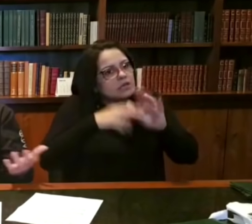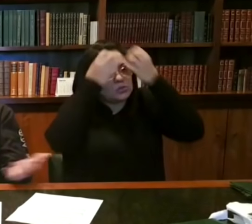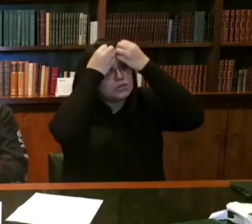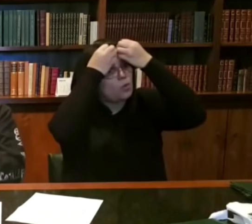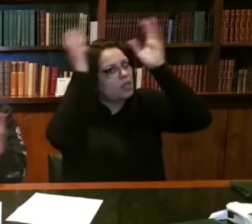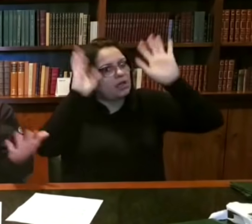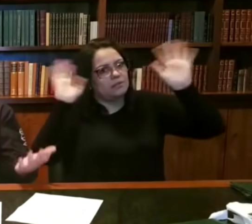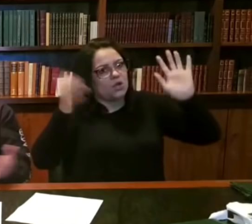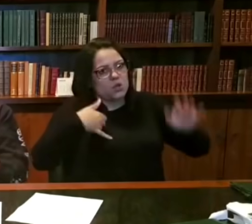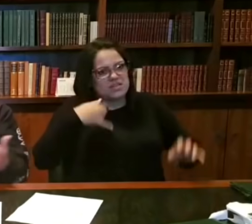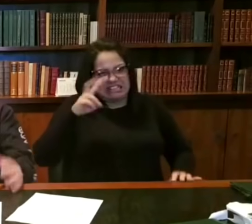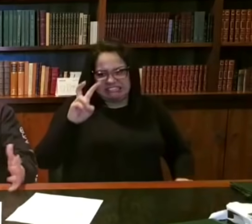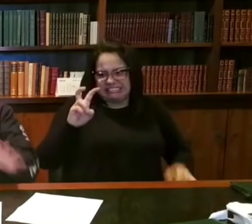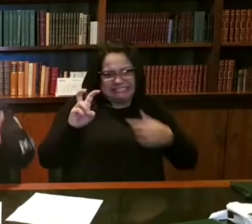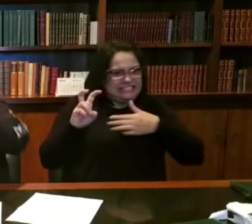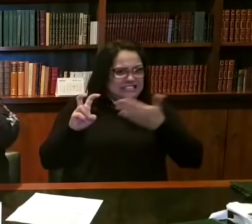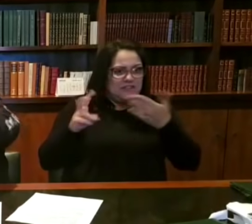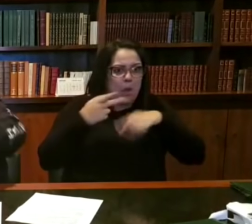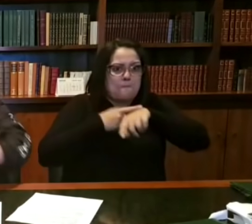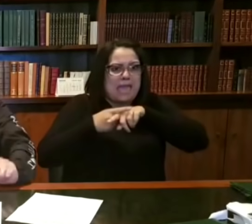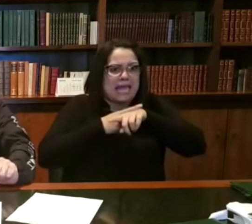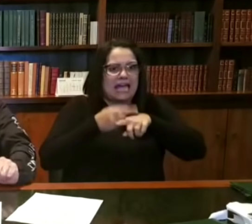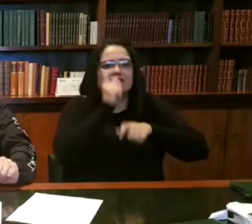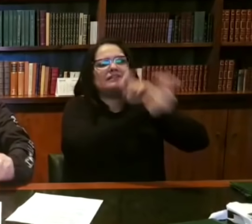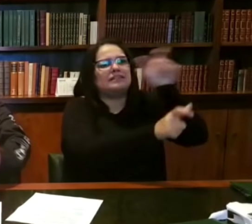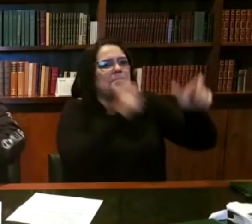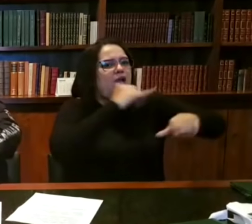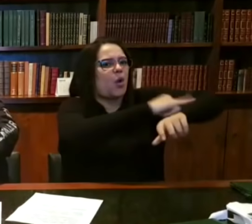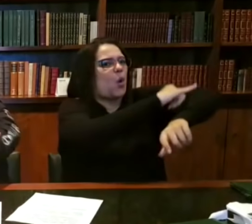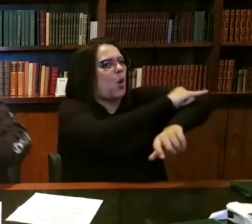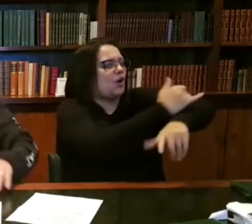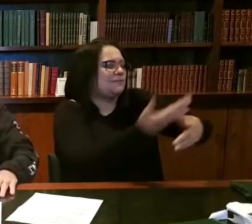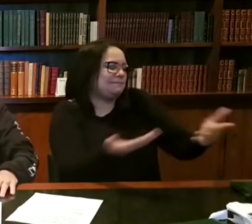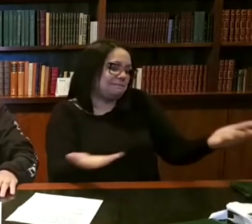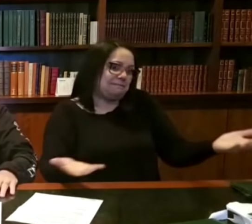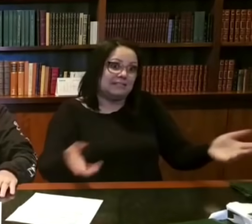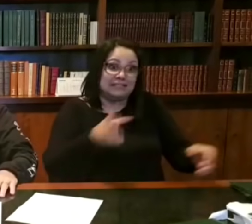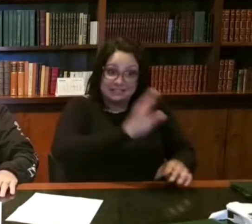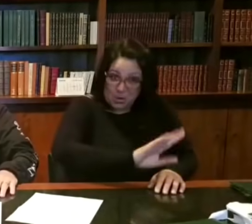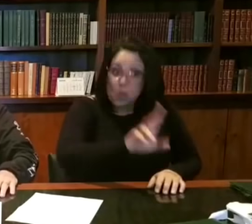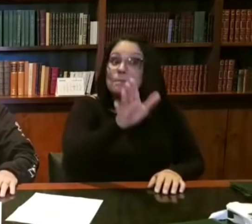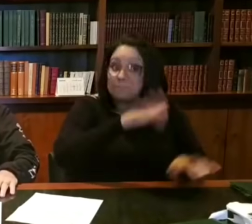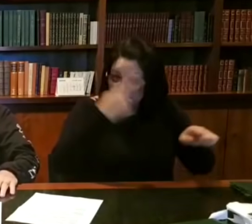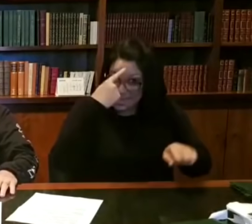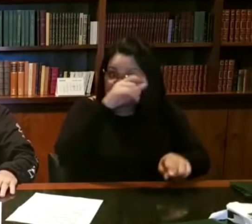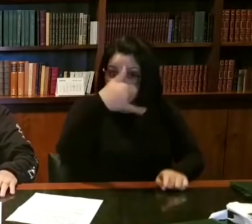lembrou dessa passagem, se for verdade, eu não sei. Mas a partir dos 5 anos de idade, você não está imune